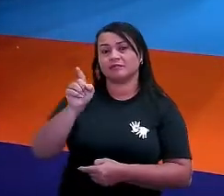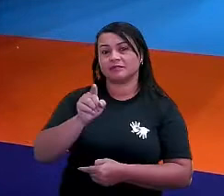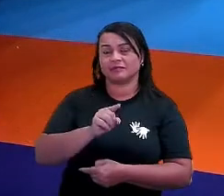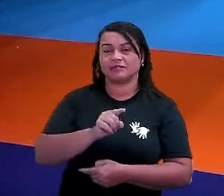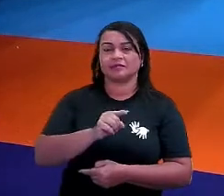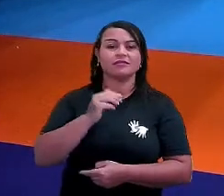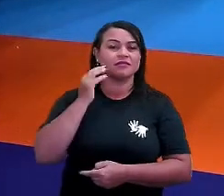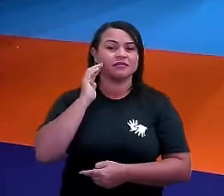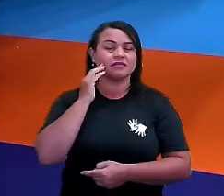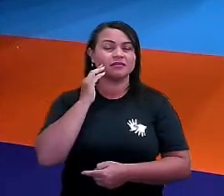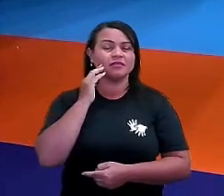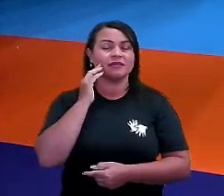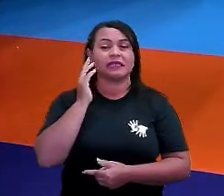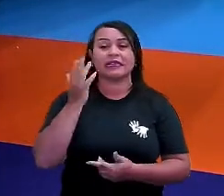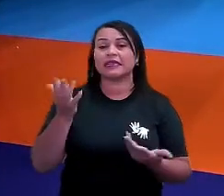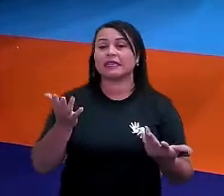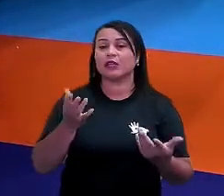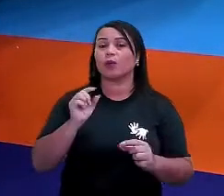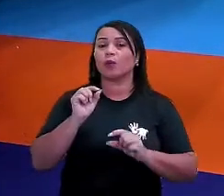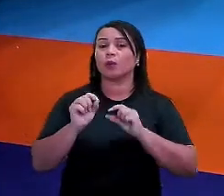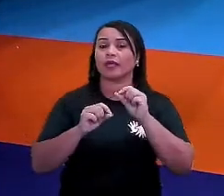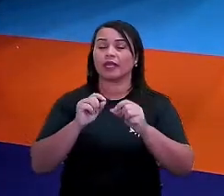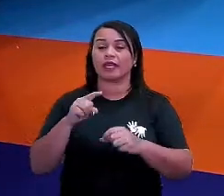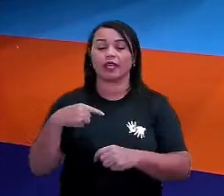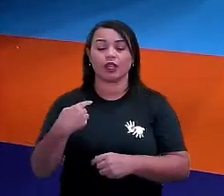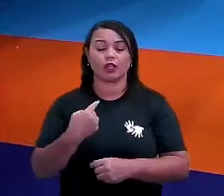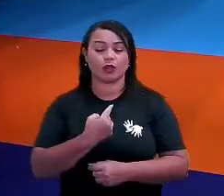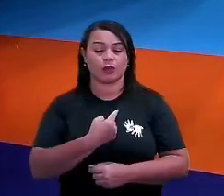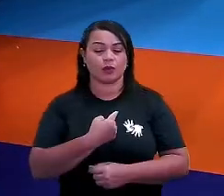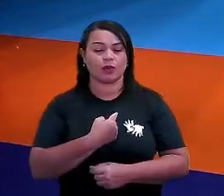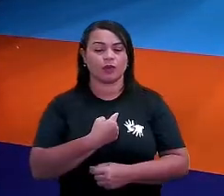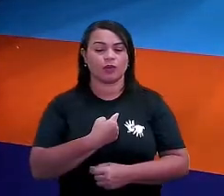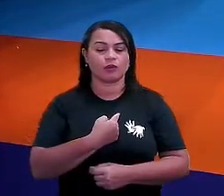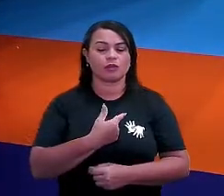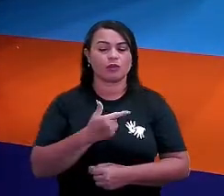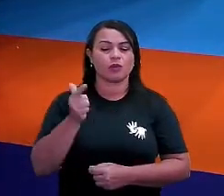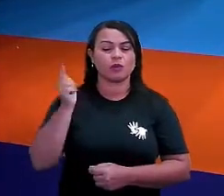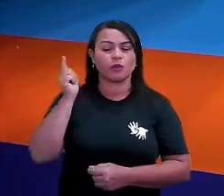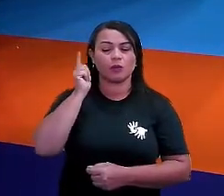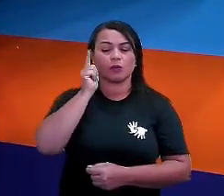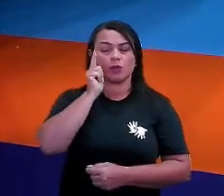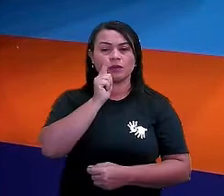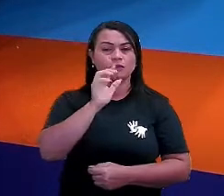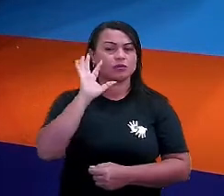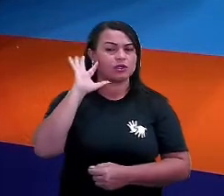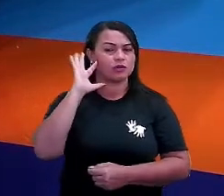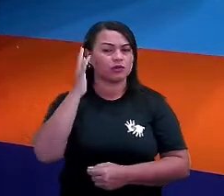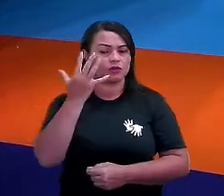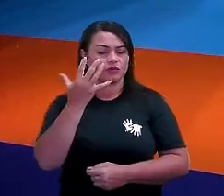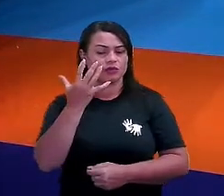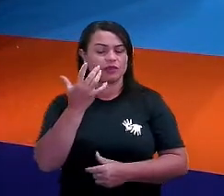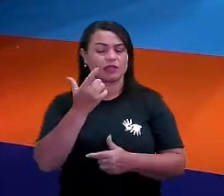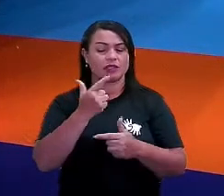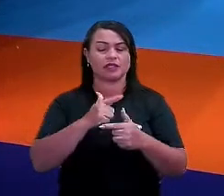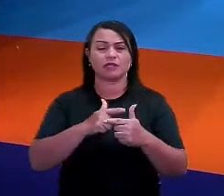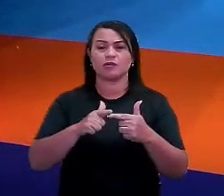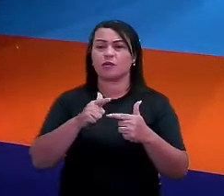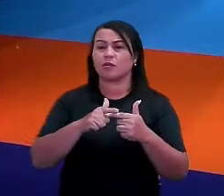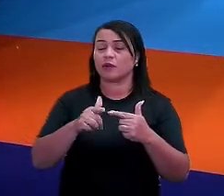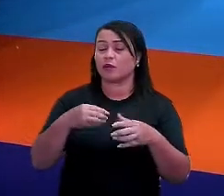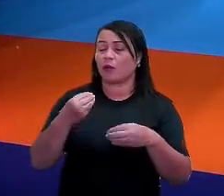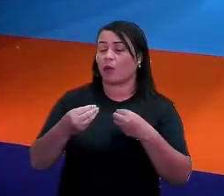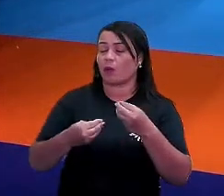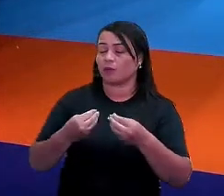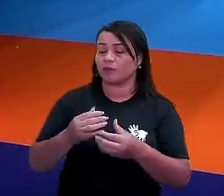a ideia. E aí, o que é que a gente, né, consegue aqui resolver dentro desse processo? O que é que a gente